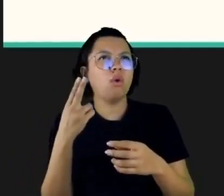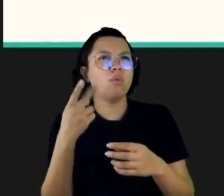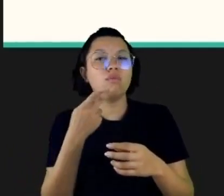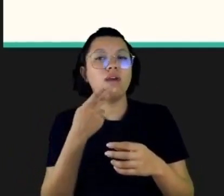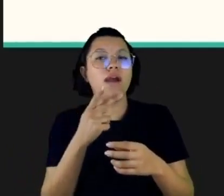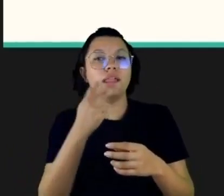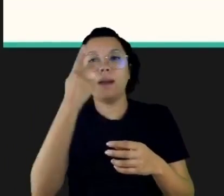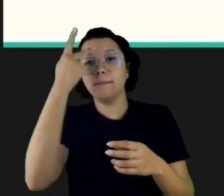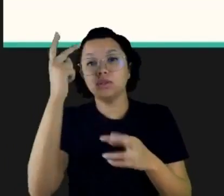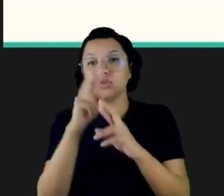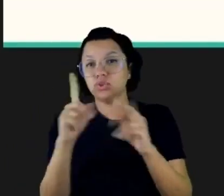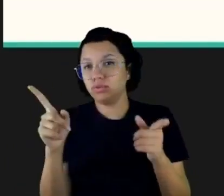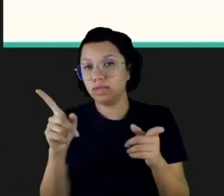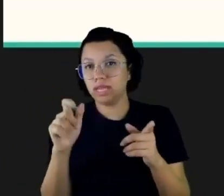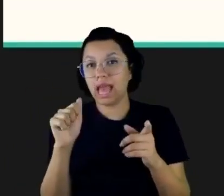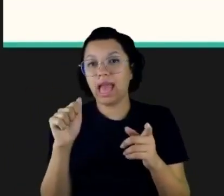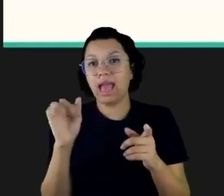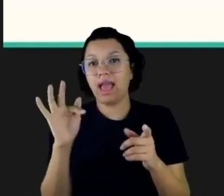na fala.